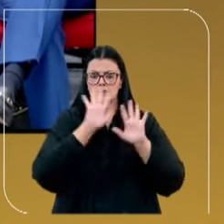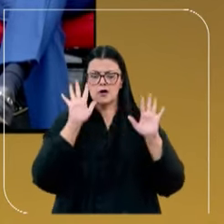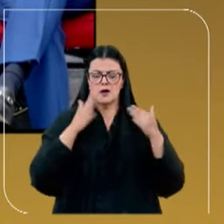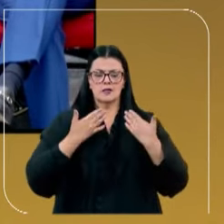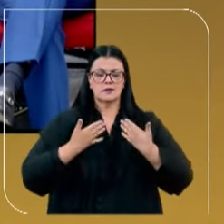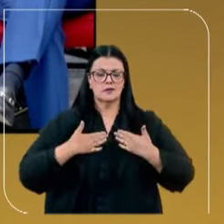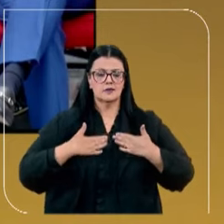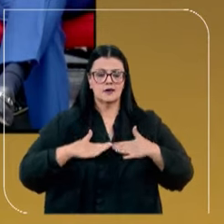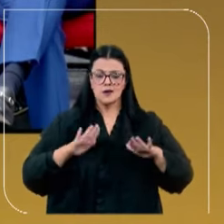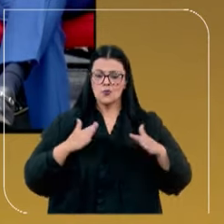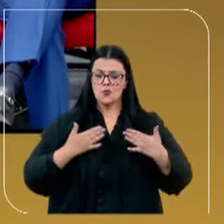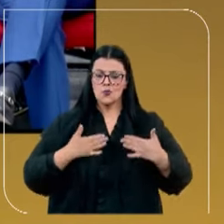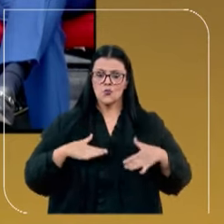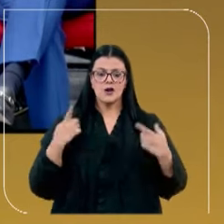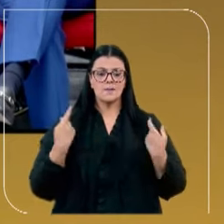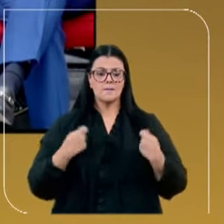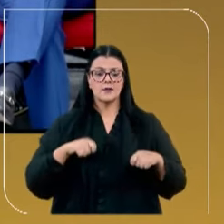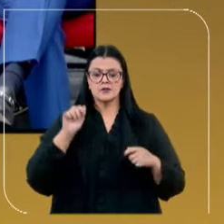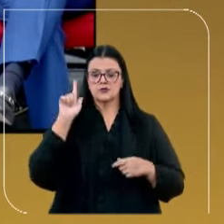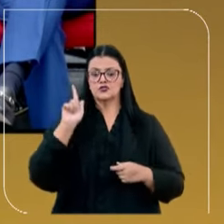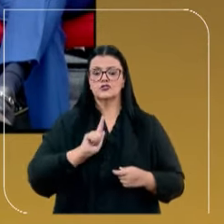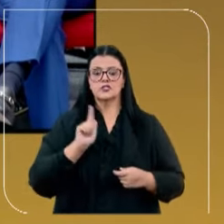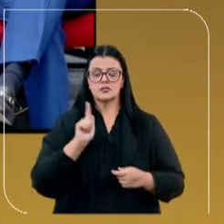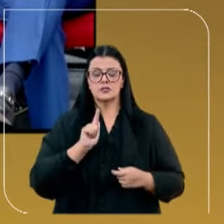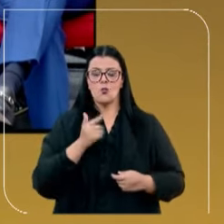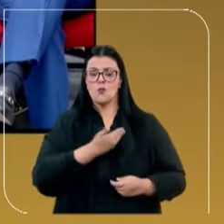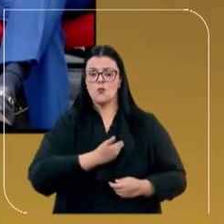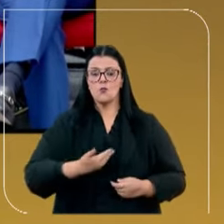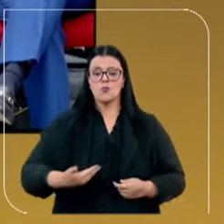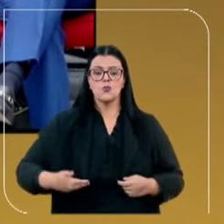pública, que não é nossa, é do Estado.